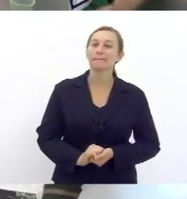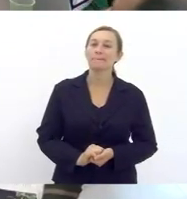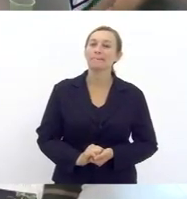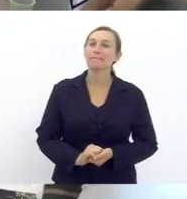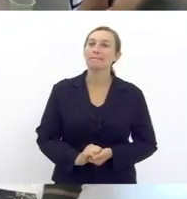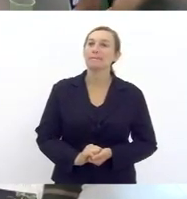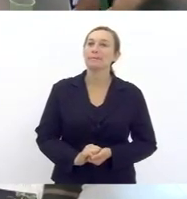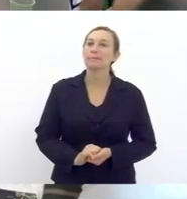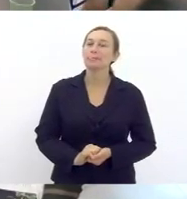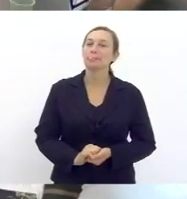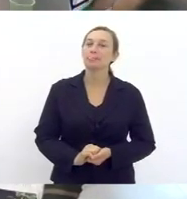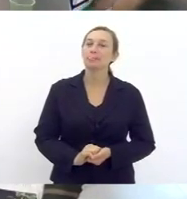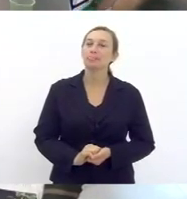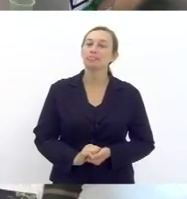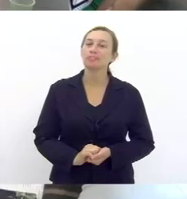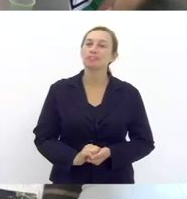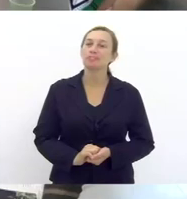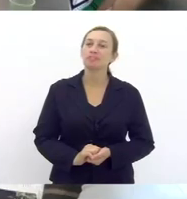e